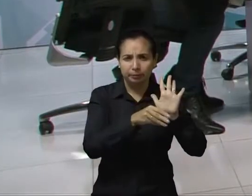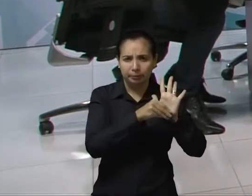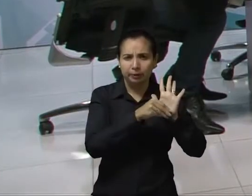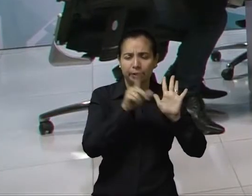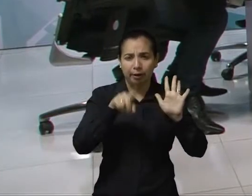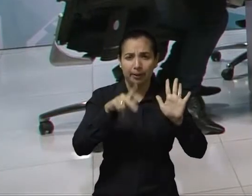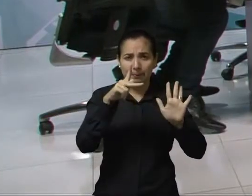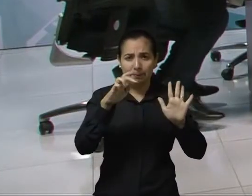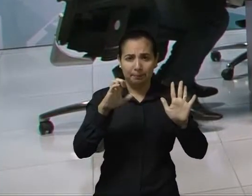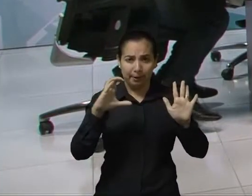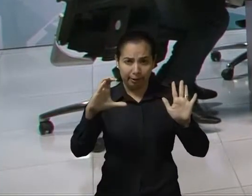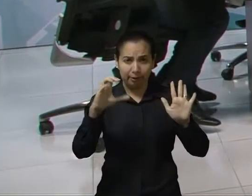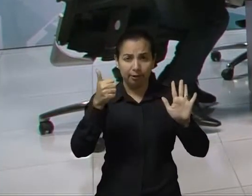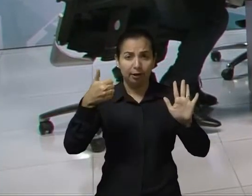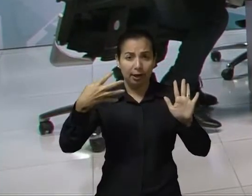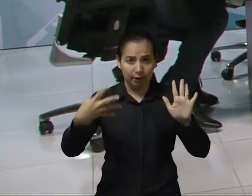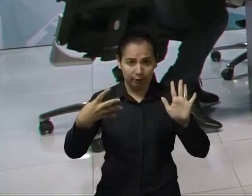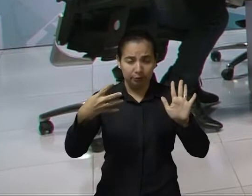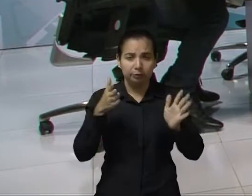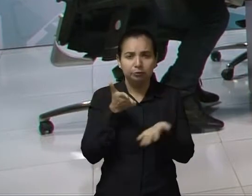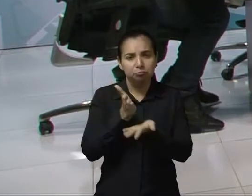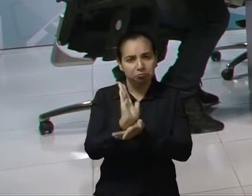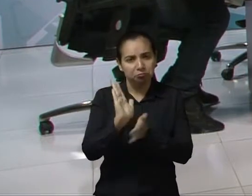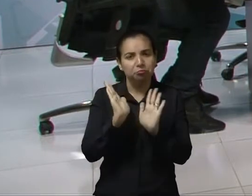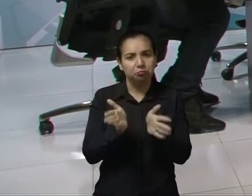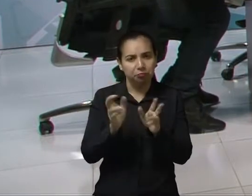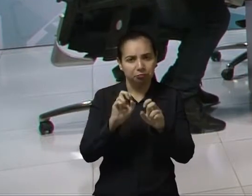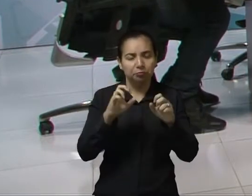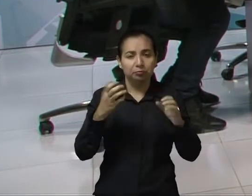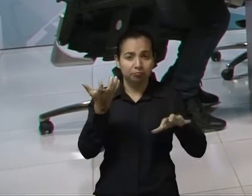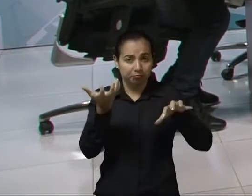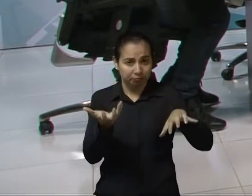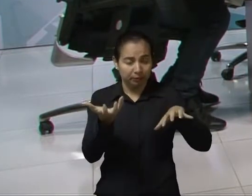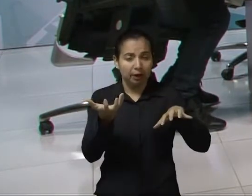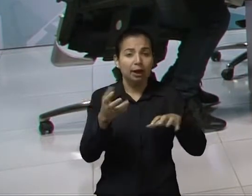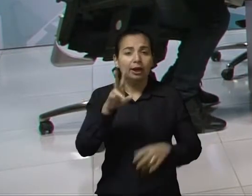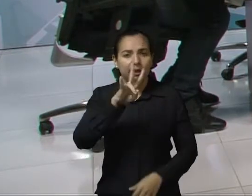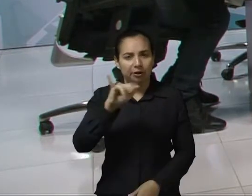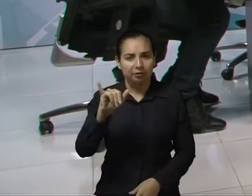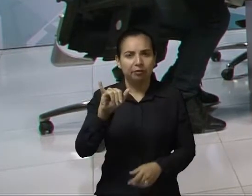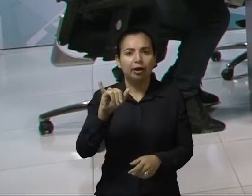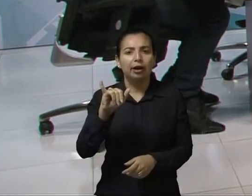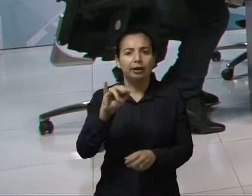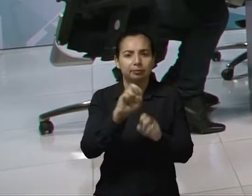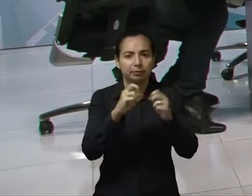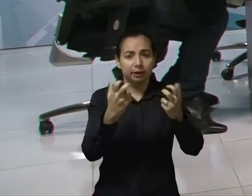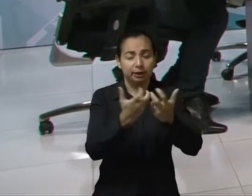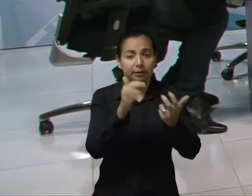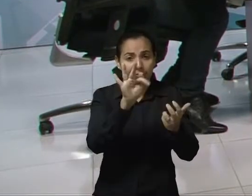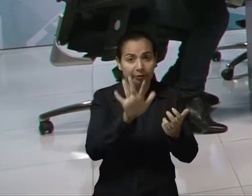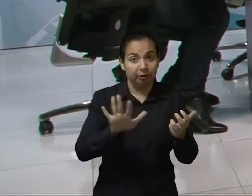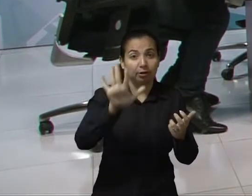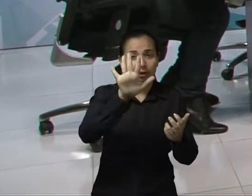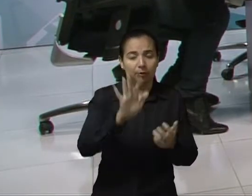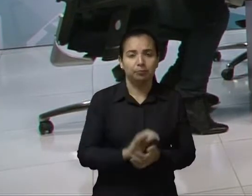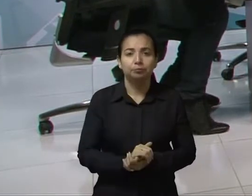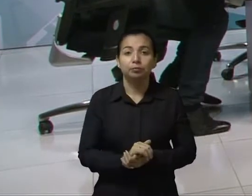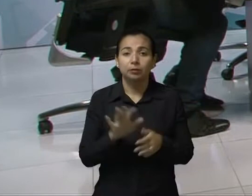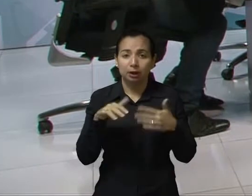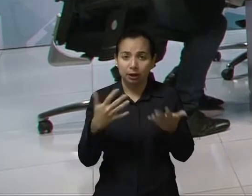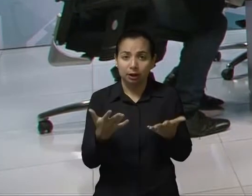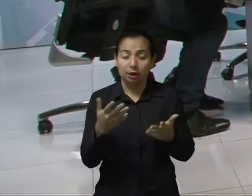chamada de PEC 14, já aprovada no Senado e que vai para a Câmara Federal. Essa PEC 14, ela